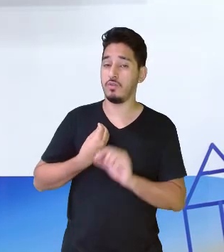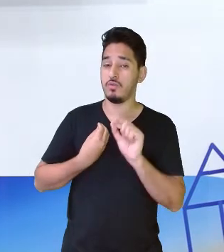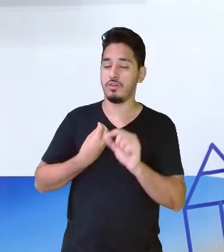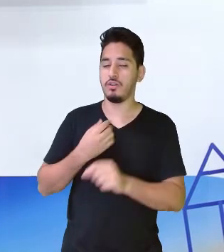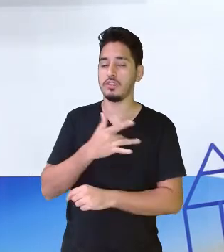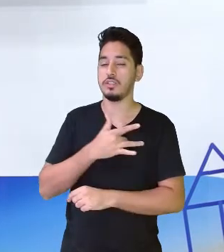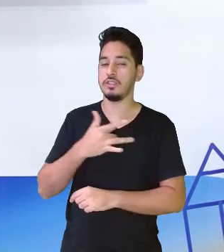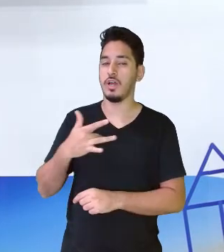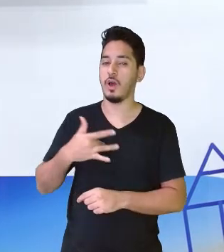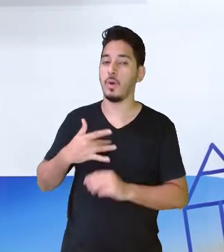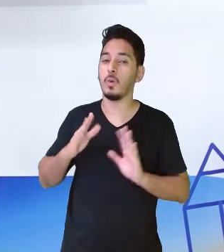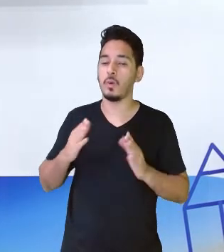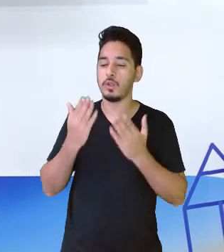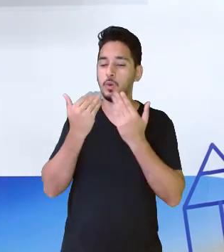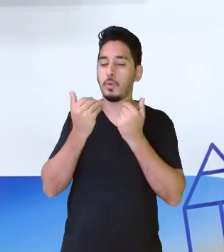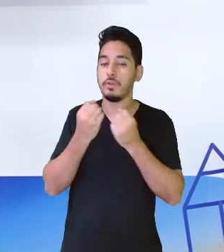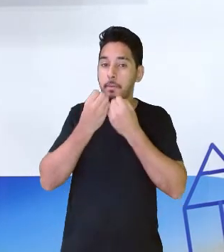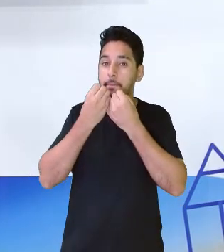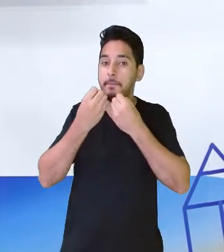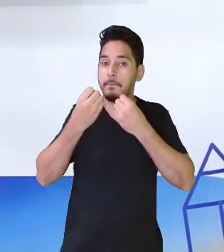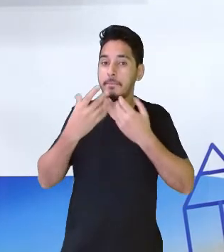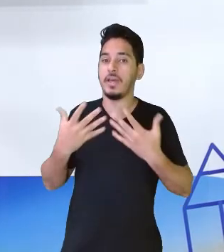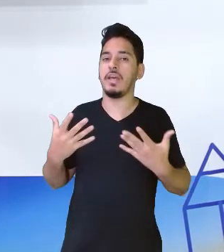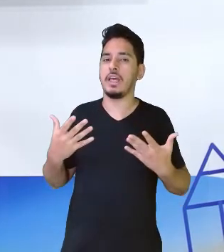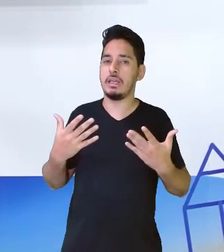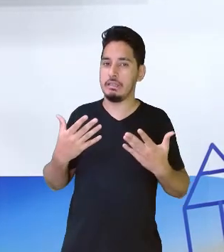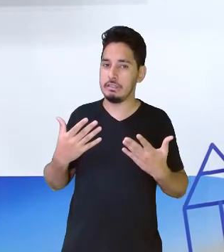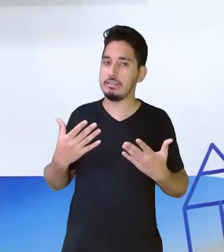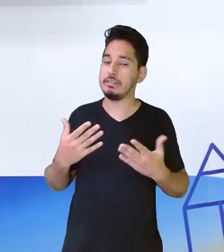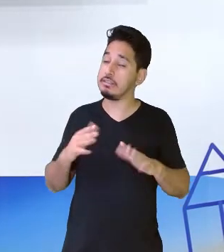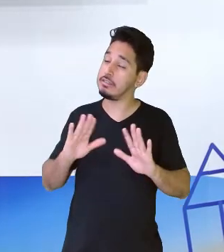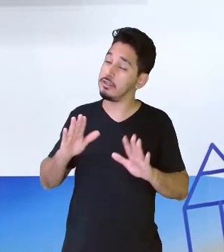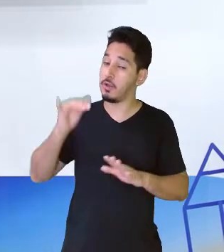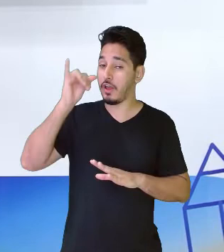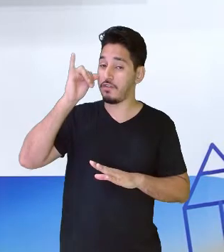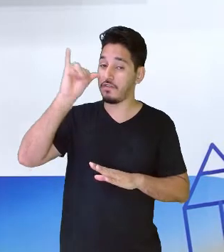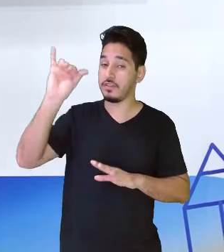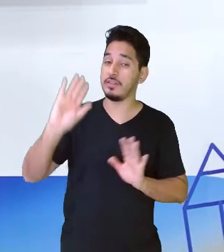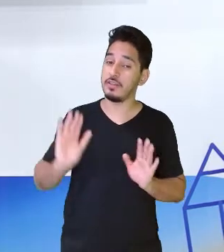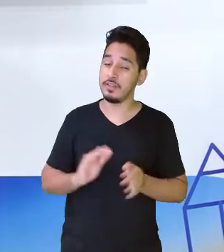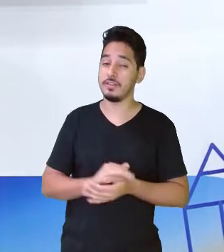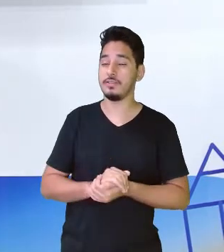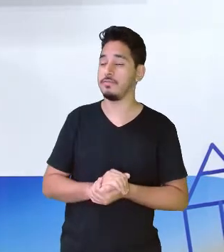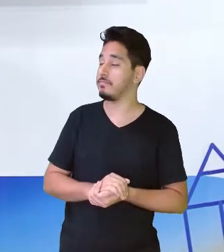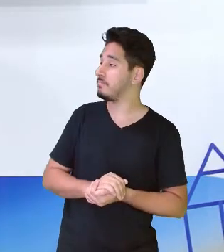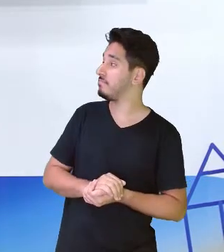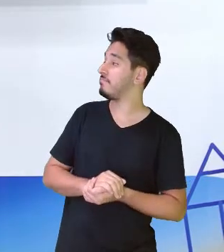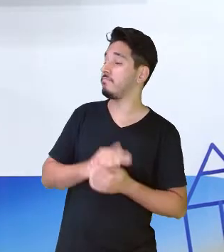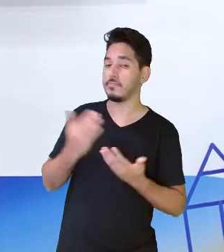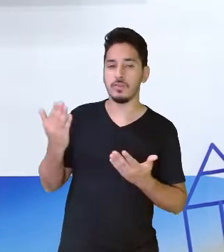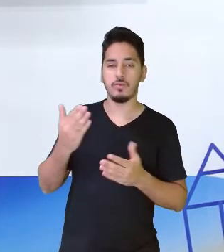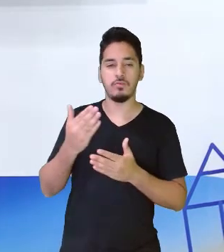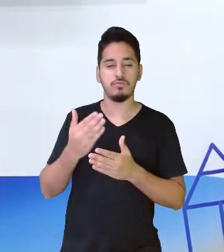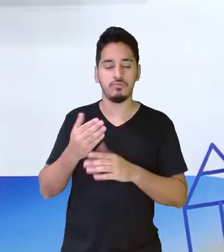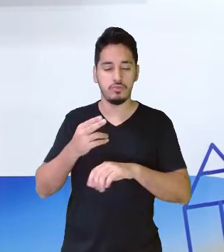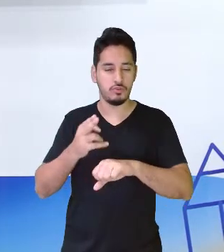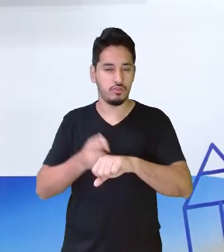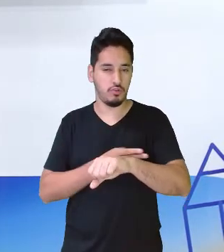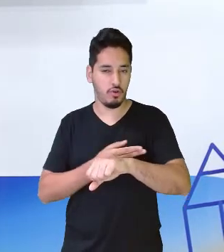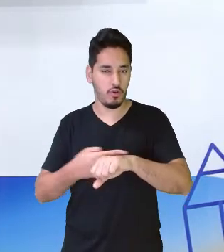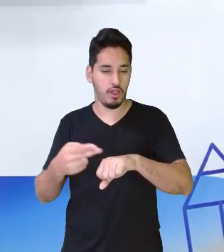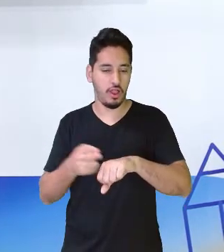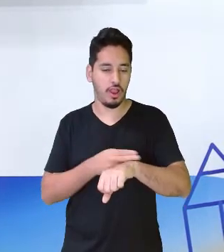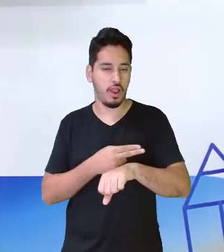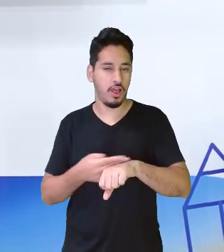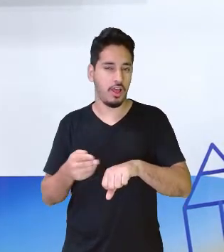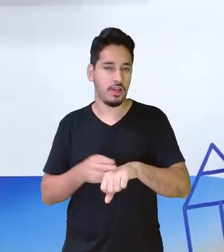saudável e me alimentar melhor, beleza? Então, a barra de chocolate vai ficar só na imagem